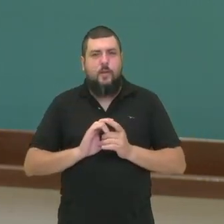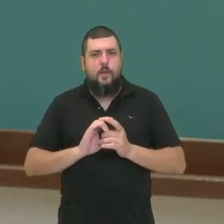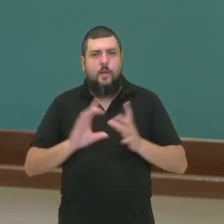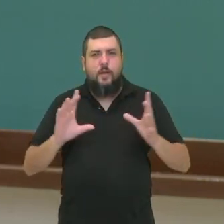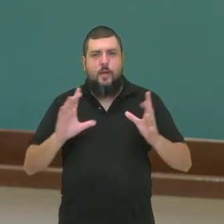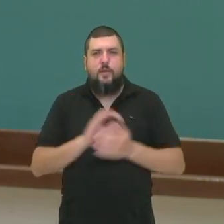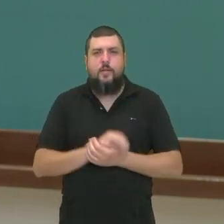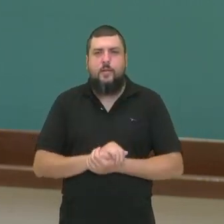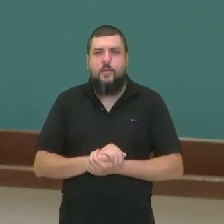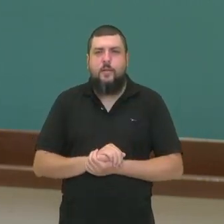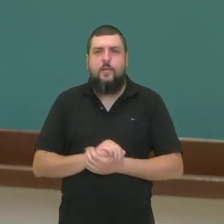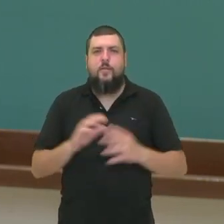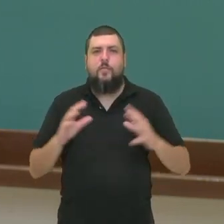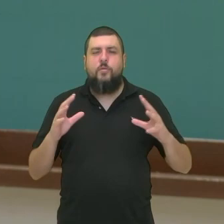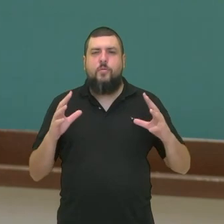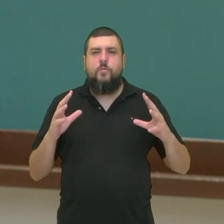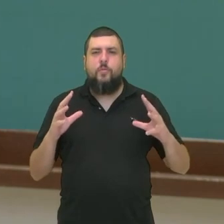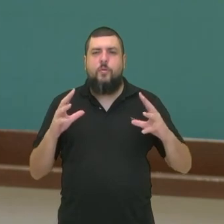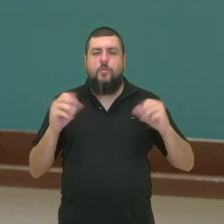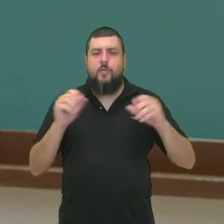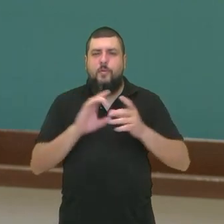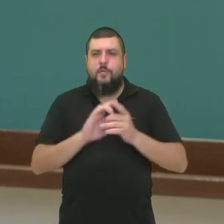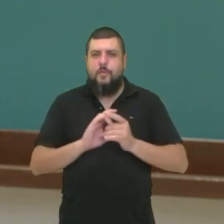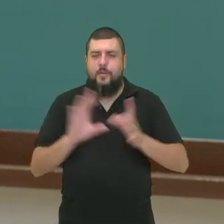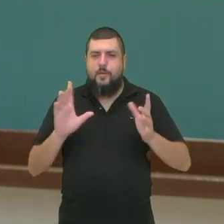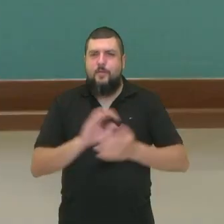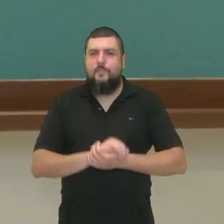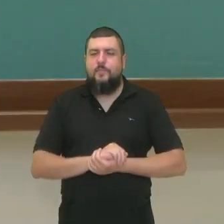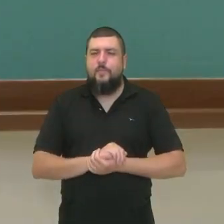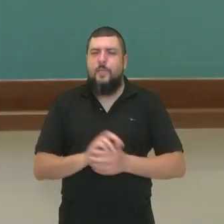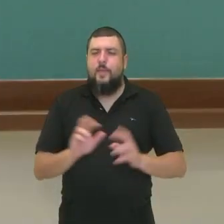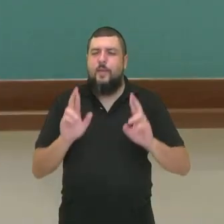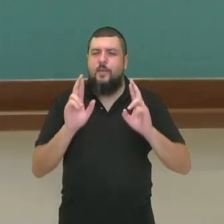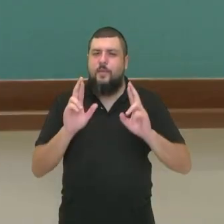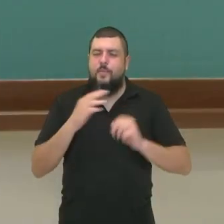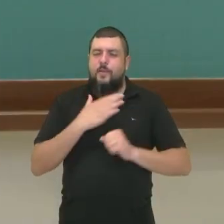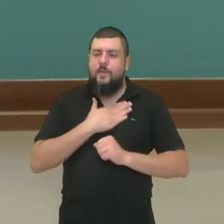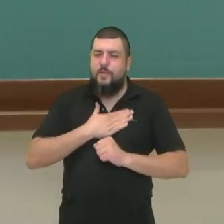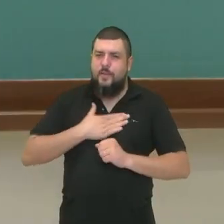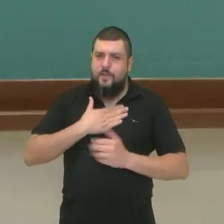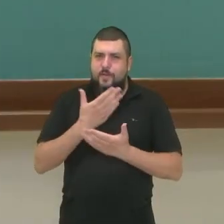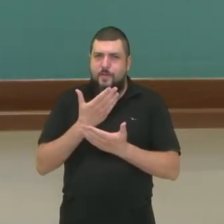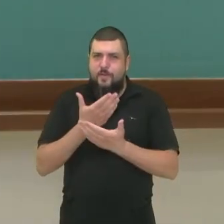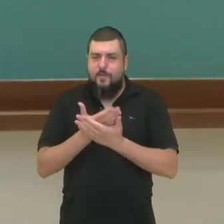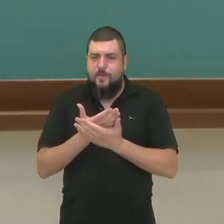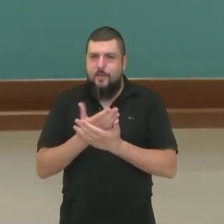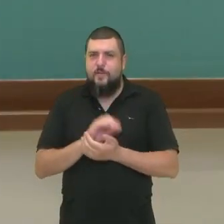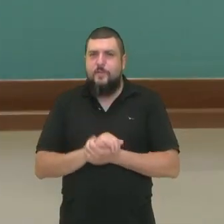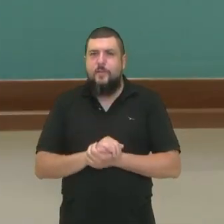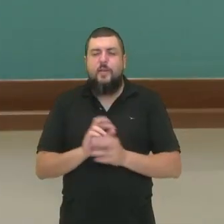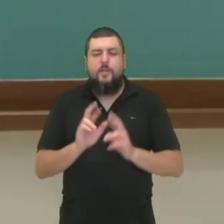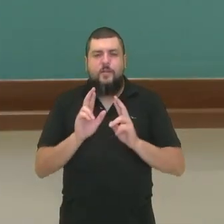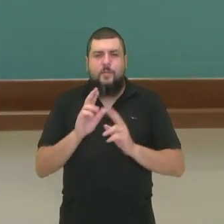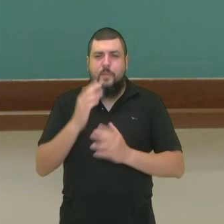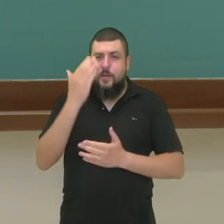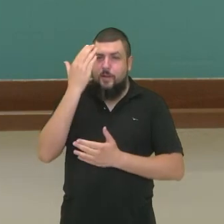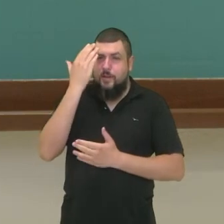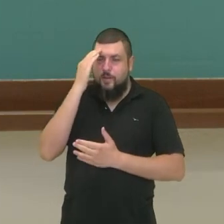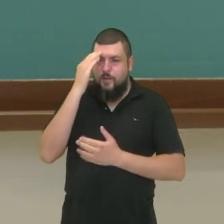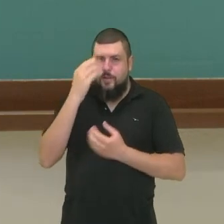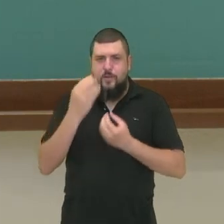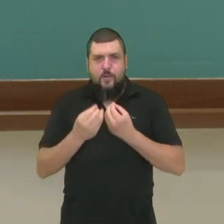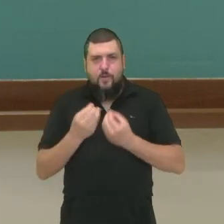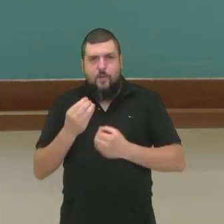espaços são espaços da ciranda. Espero que vocês tenham gostado muito da nossa aula, espero que tenham entendido um pouquinho do